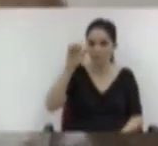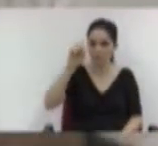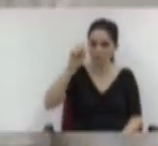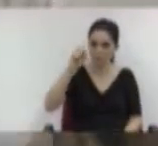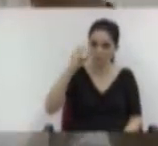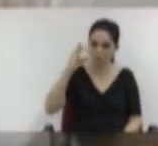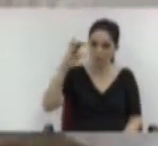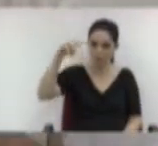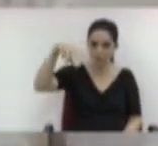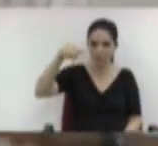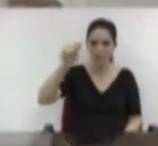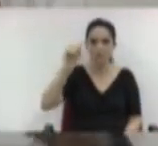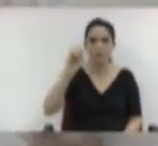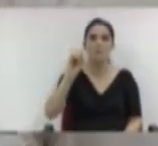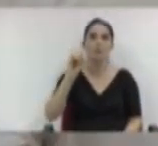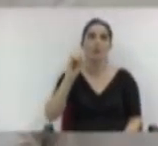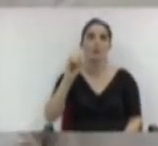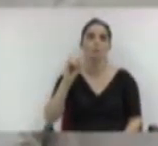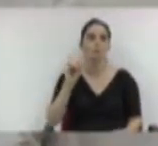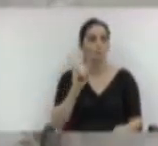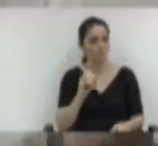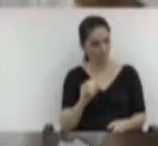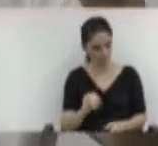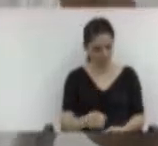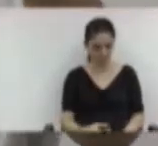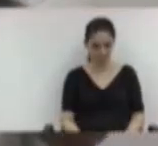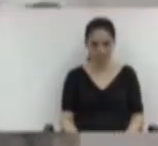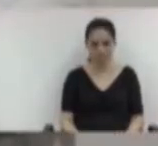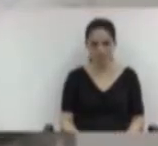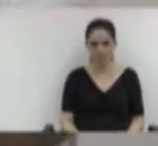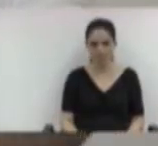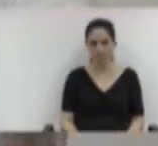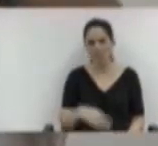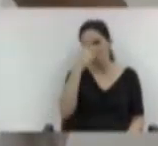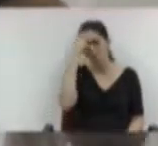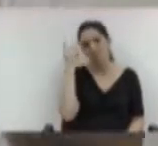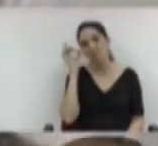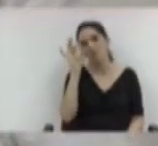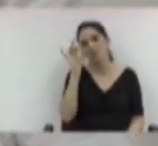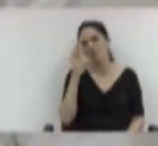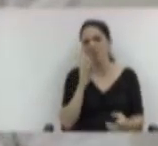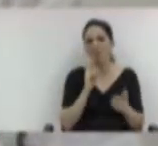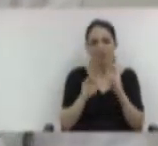sabe? Torcer pela desgraça da cidade não é bom. E muitos só reclamam, mas